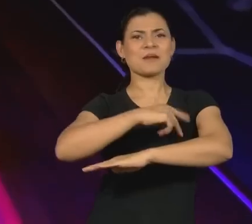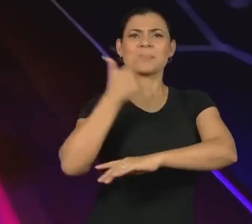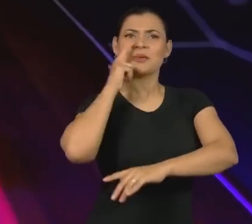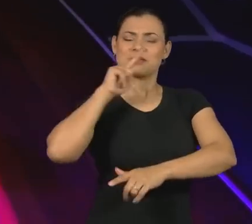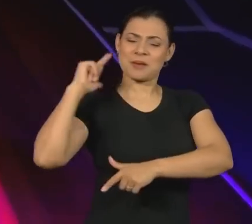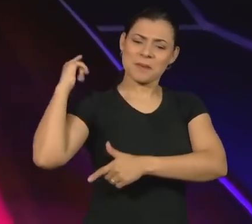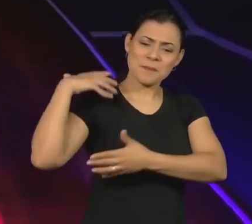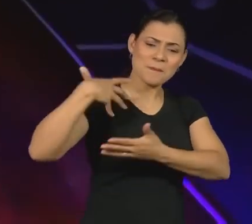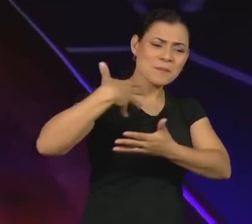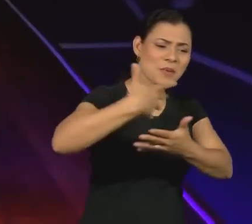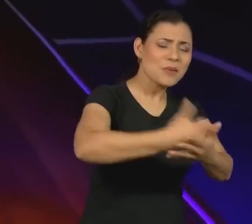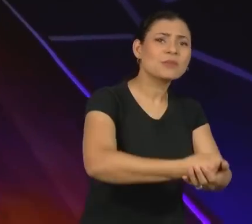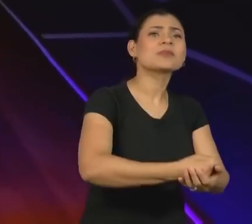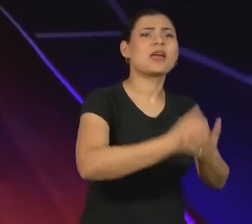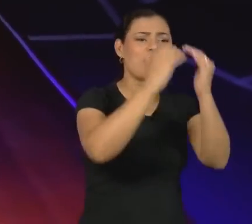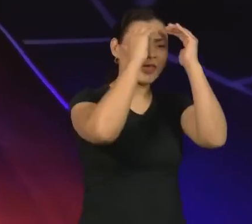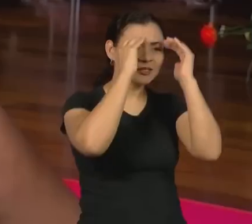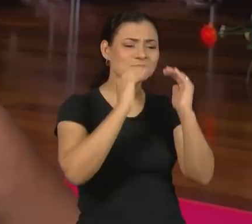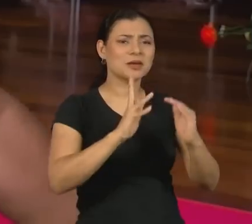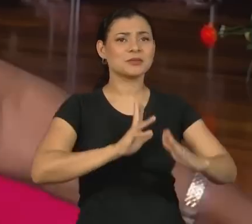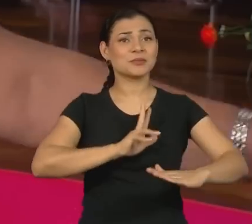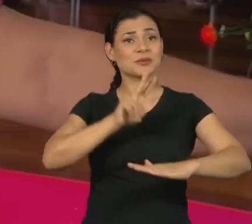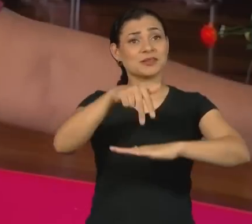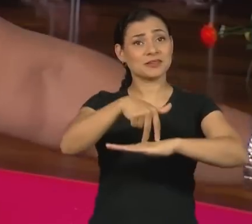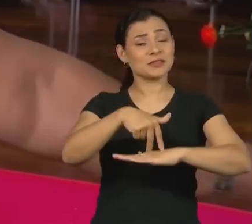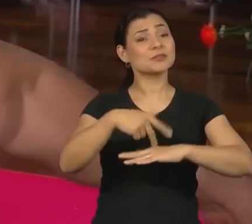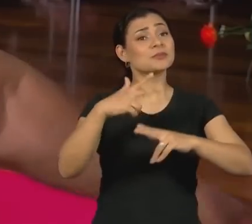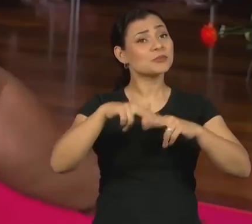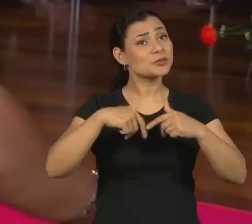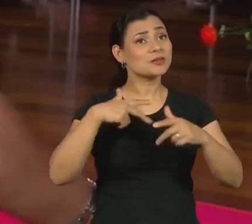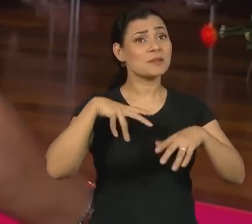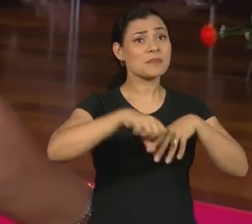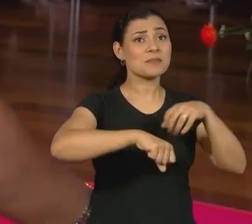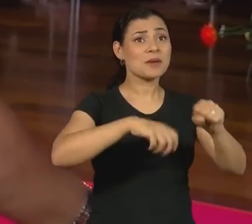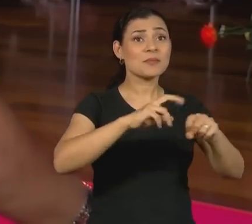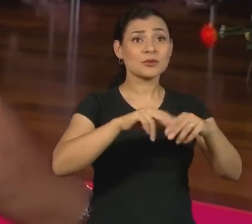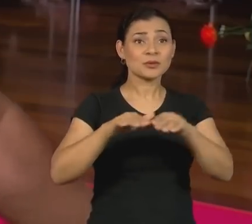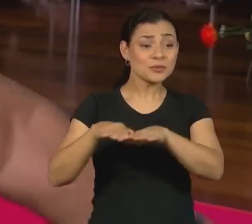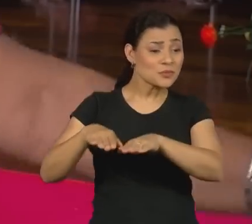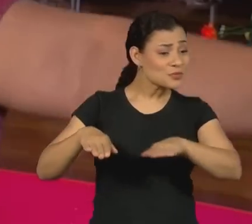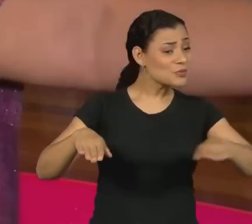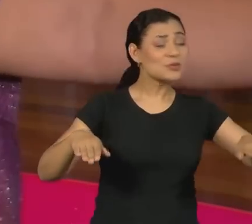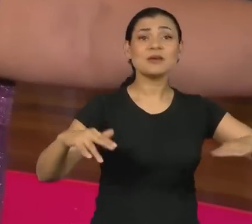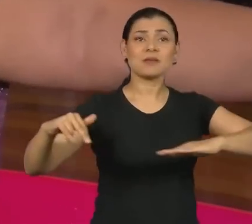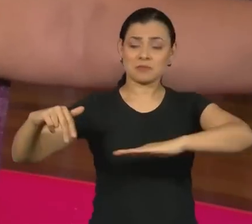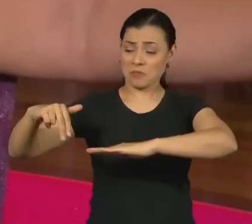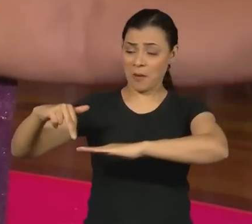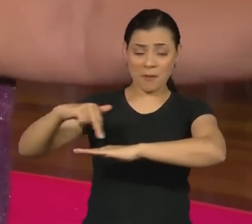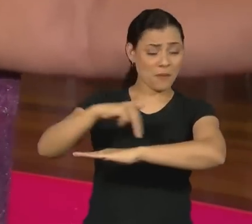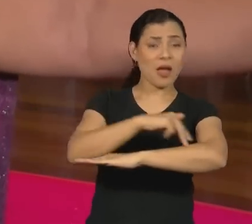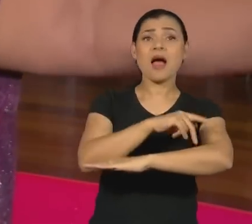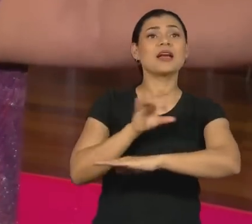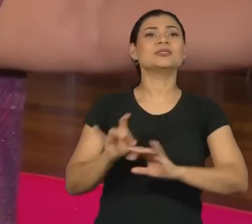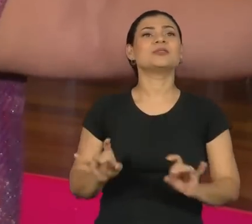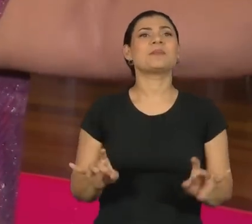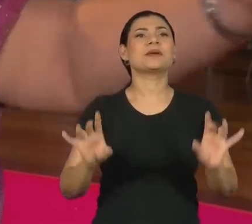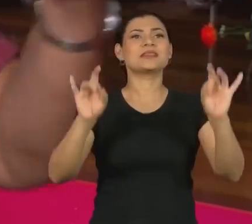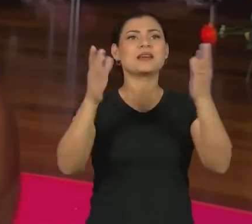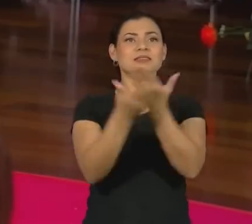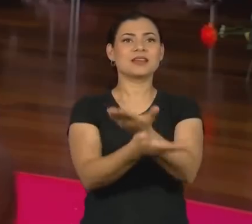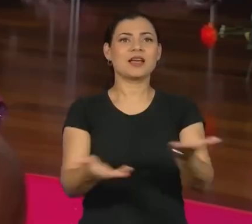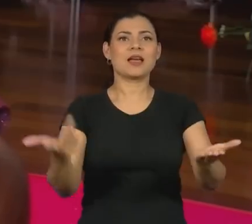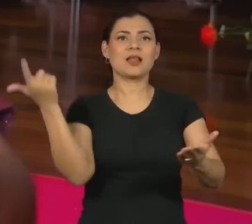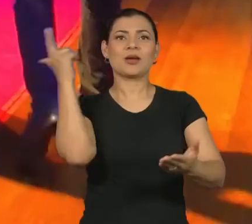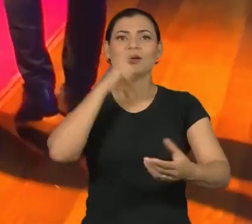conquistas, respeito e protagonismo. E se aqui é o Red Carpet, aqui é o grande dia delas ganharem